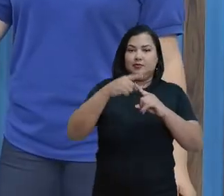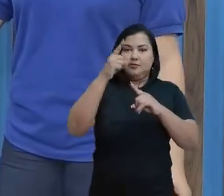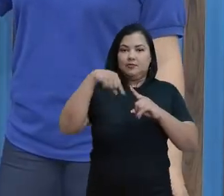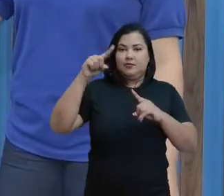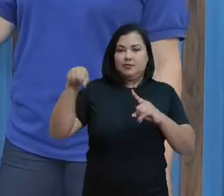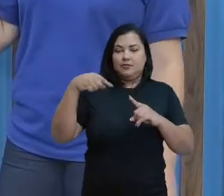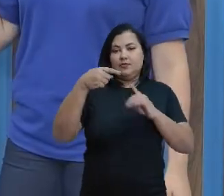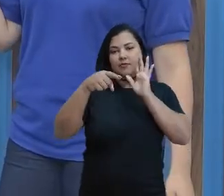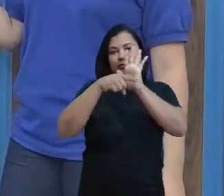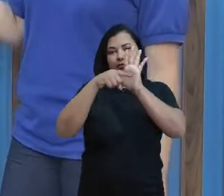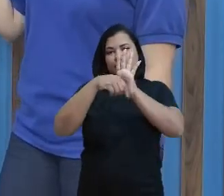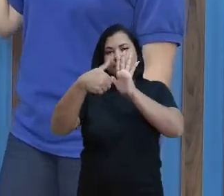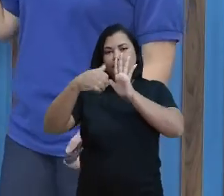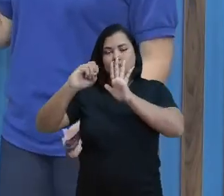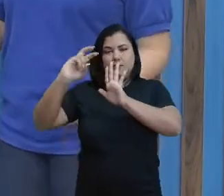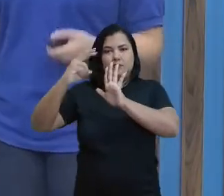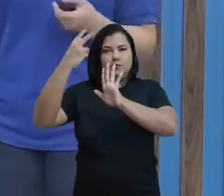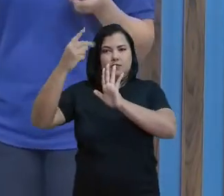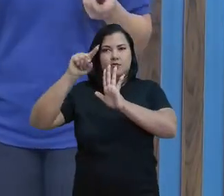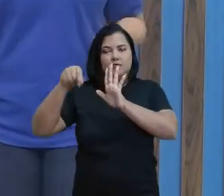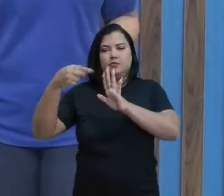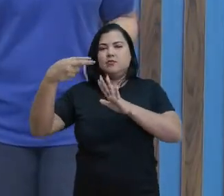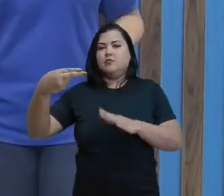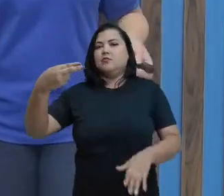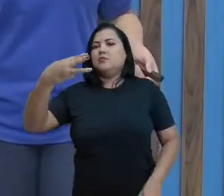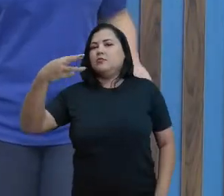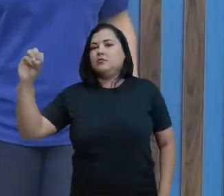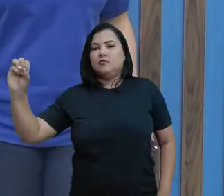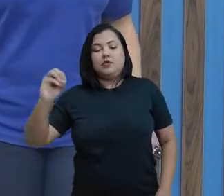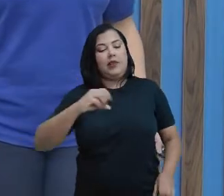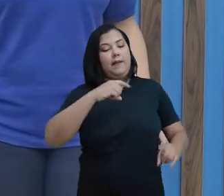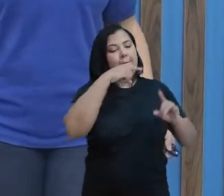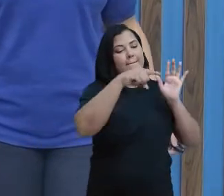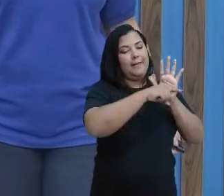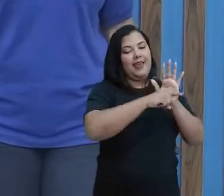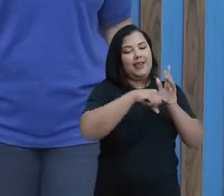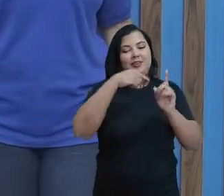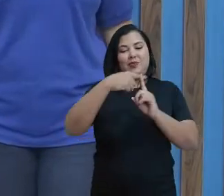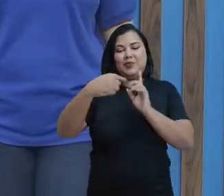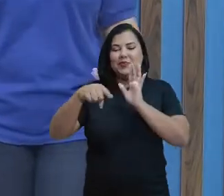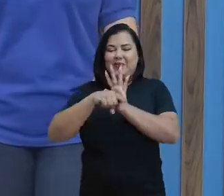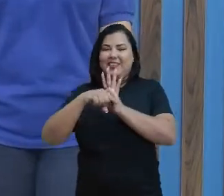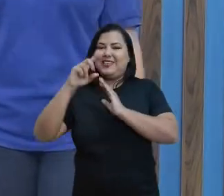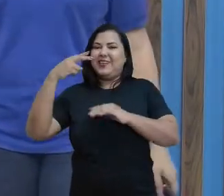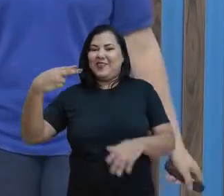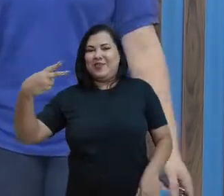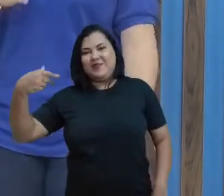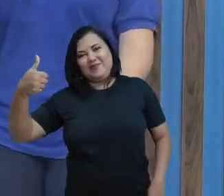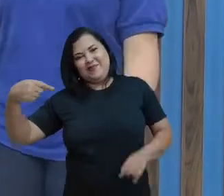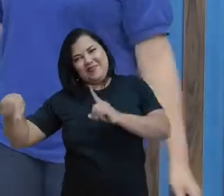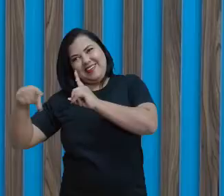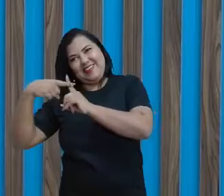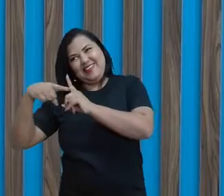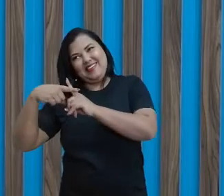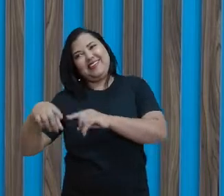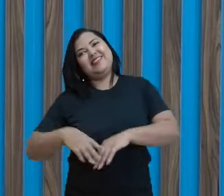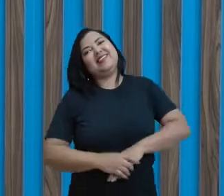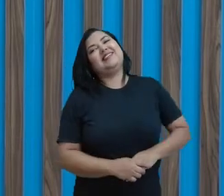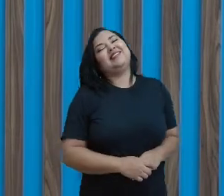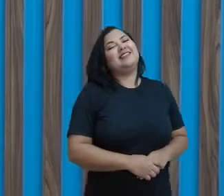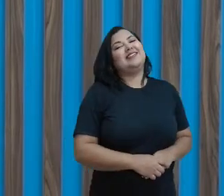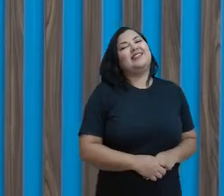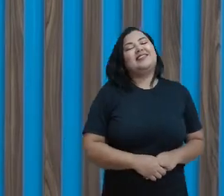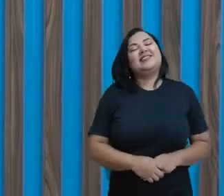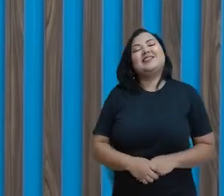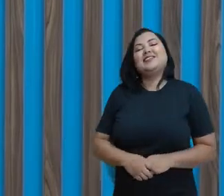10 elevado ao quadrado. A gente vai ter menos com menos dá o quê, Revo? Mais. Esse erro tá top.